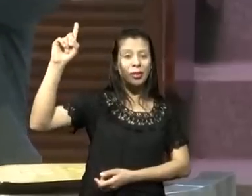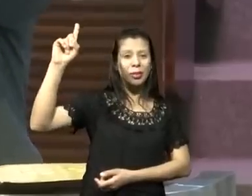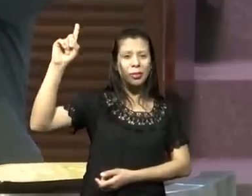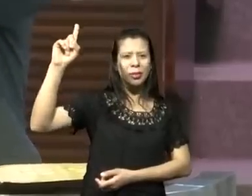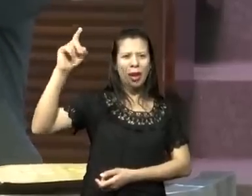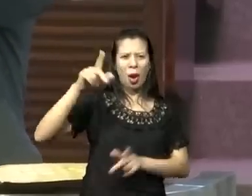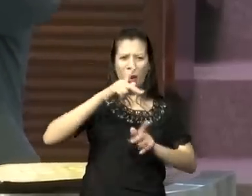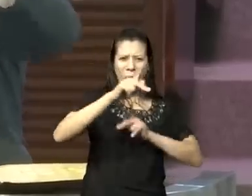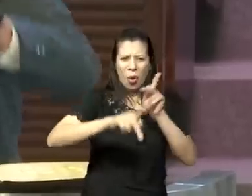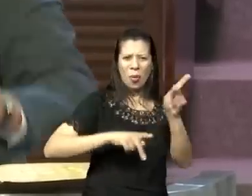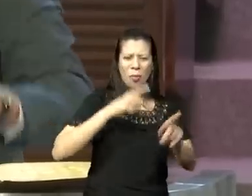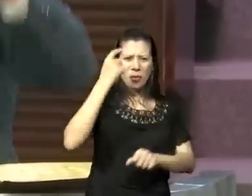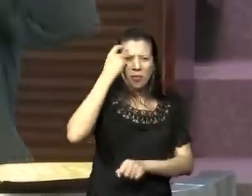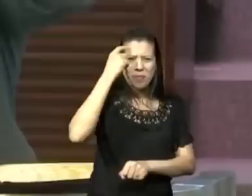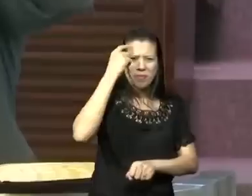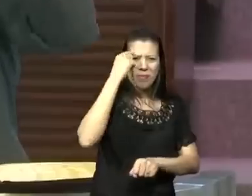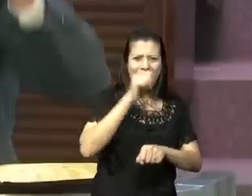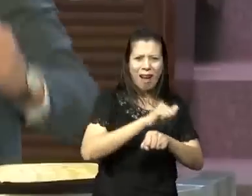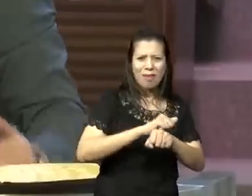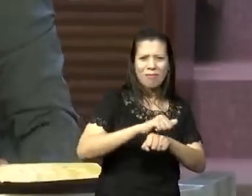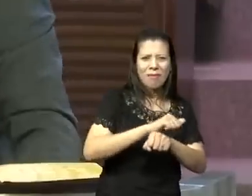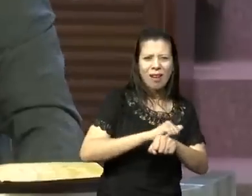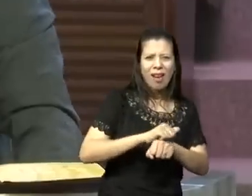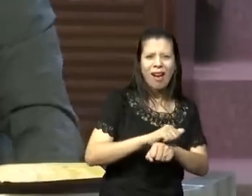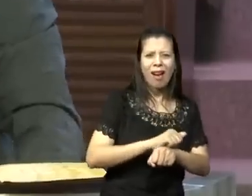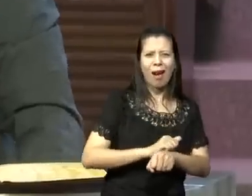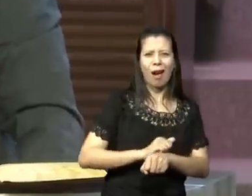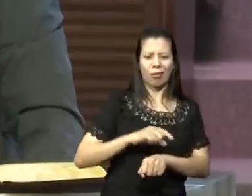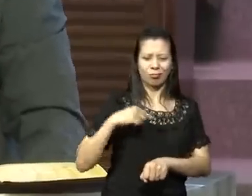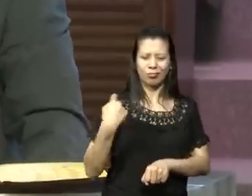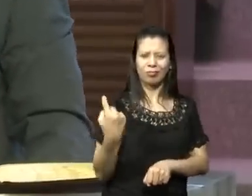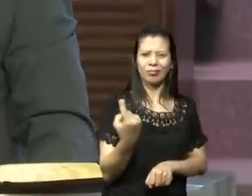o pai de vocês não é Abraão é outro pai